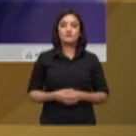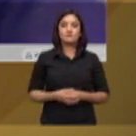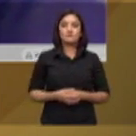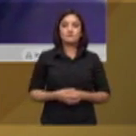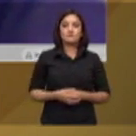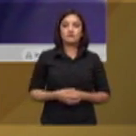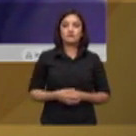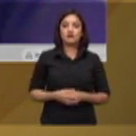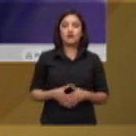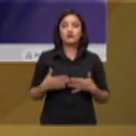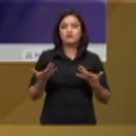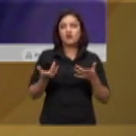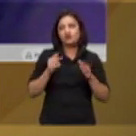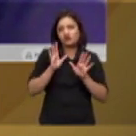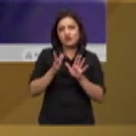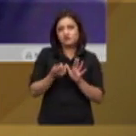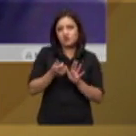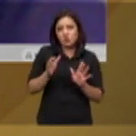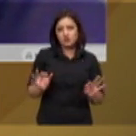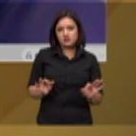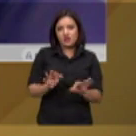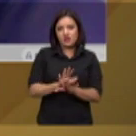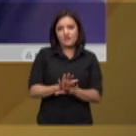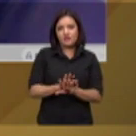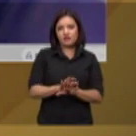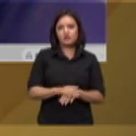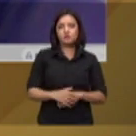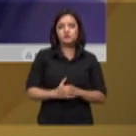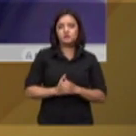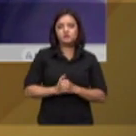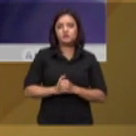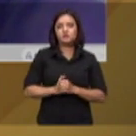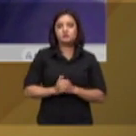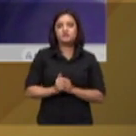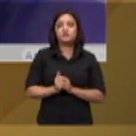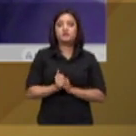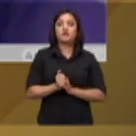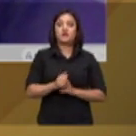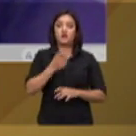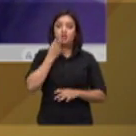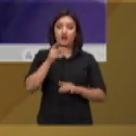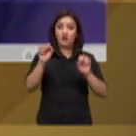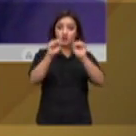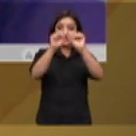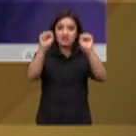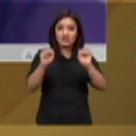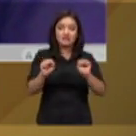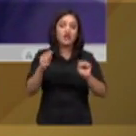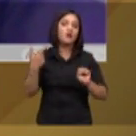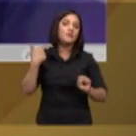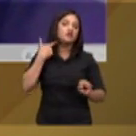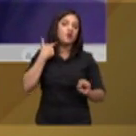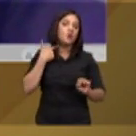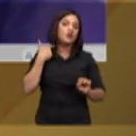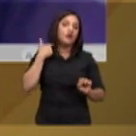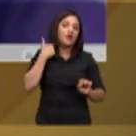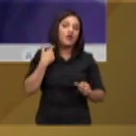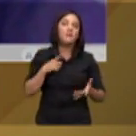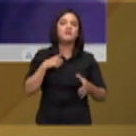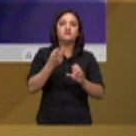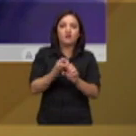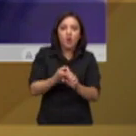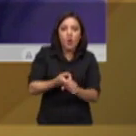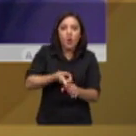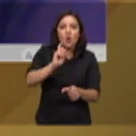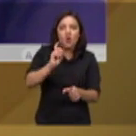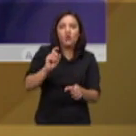raciocínio de direito financeiro constitucional, dizer ainda que esse sistema de loterias, além dos lucros,